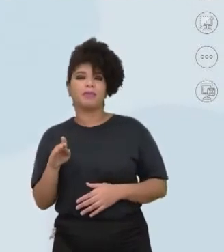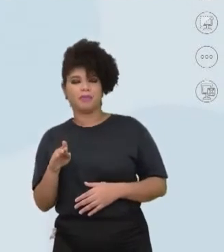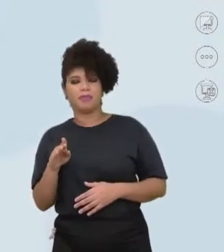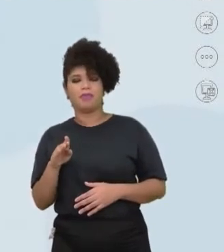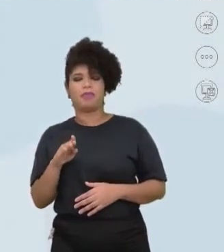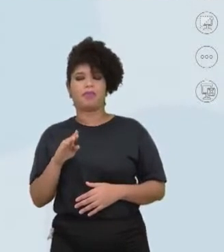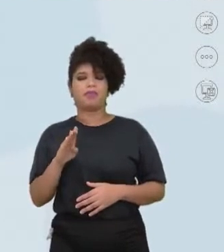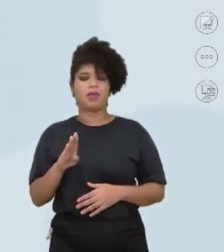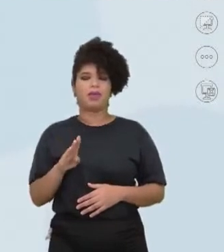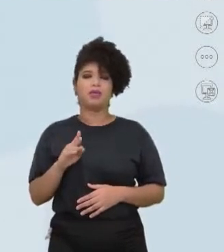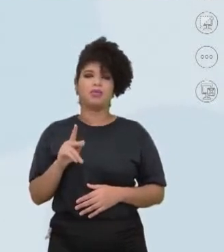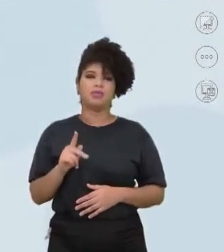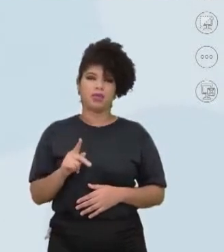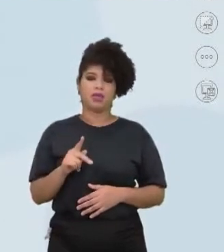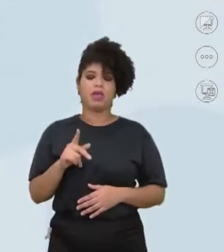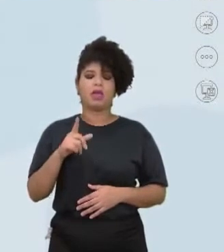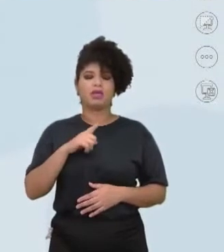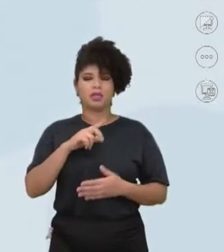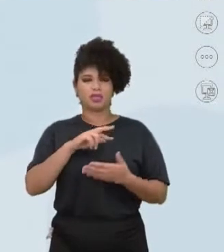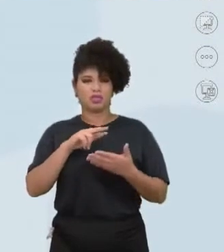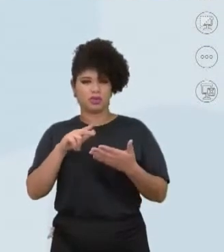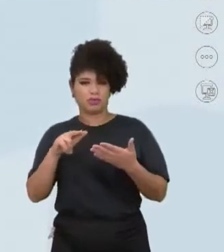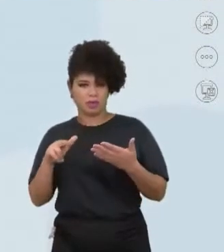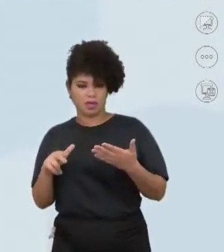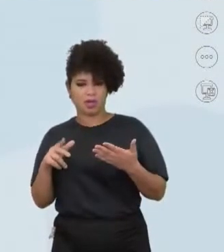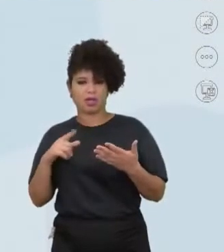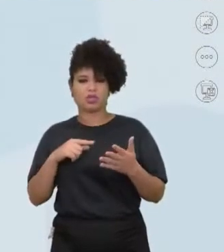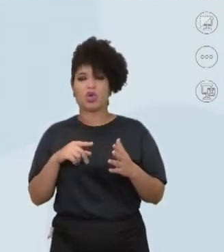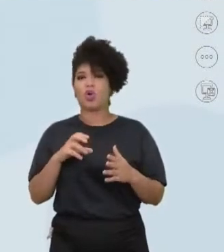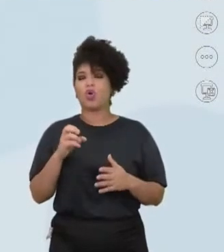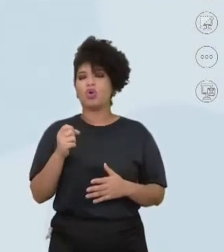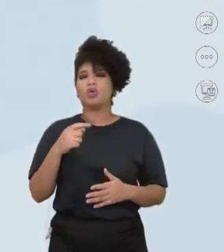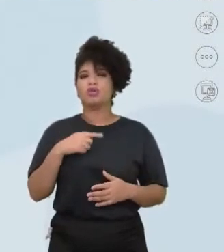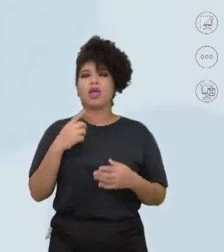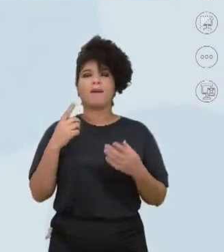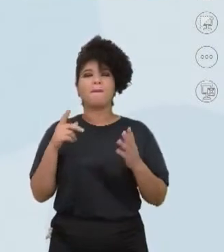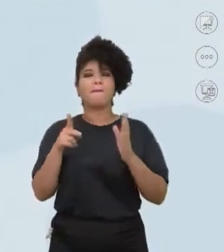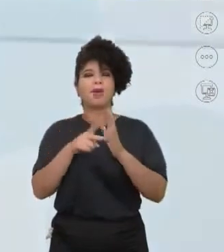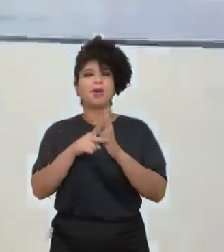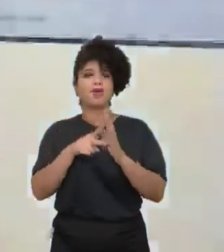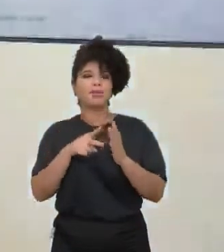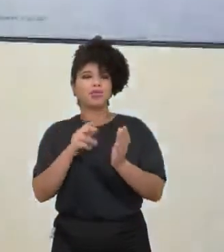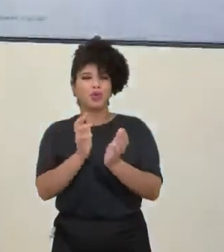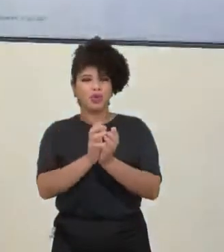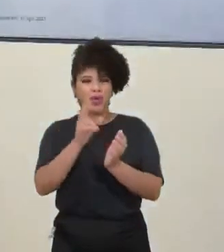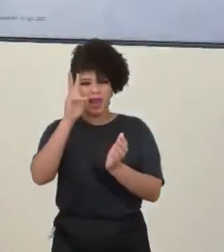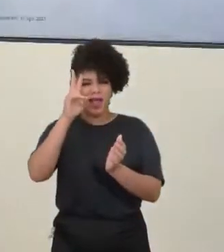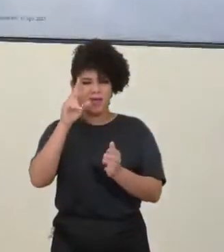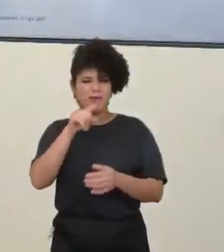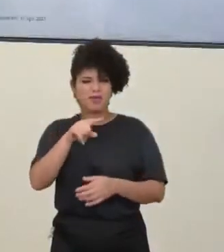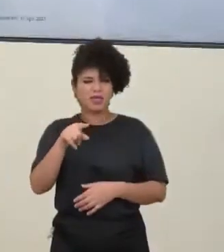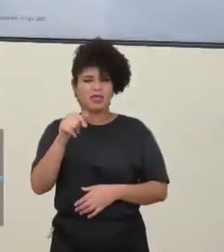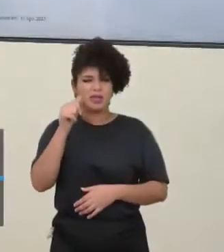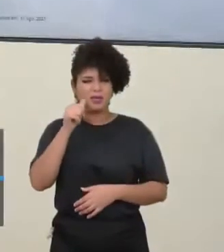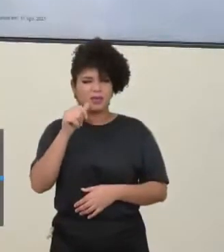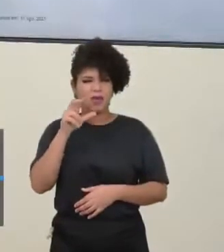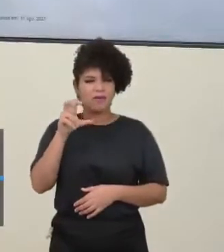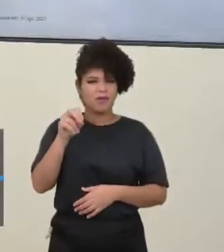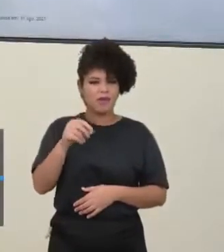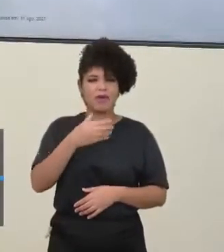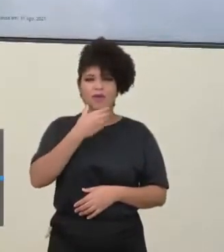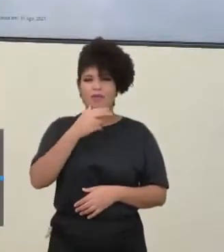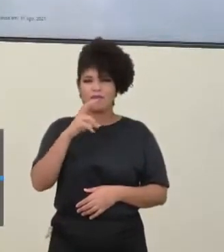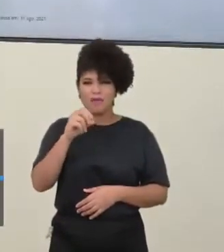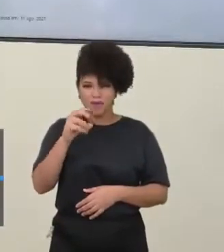de banda, que são aquelas orquestras de baile, né? Antigamente, né, com certeza na época das avós aí de vocês,